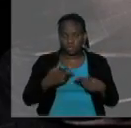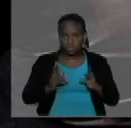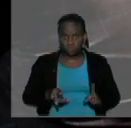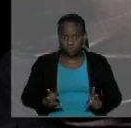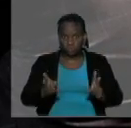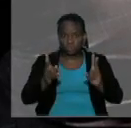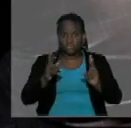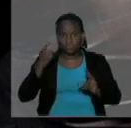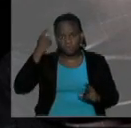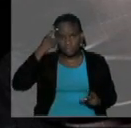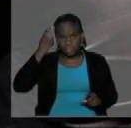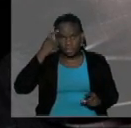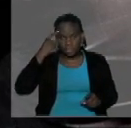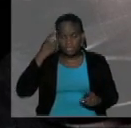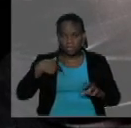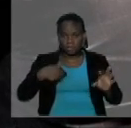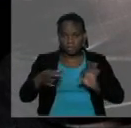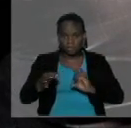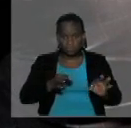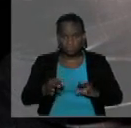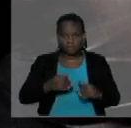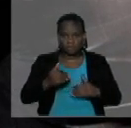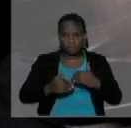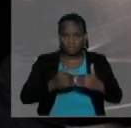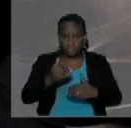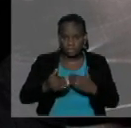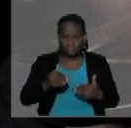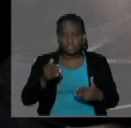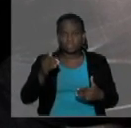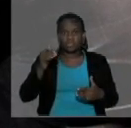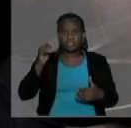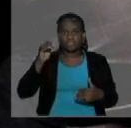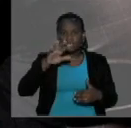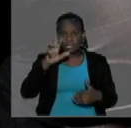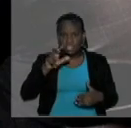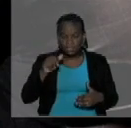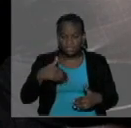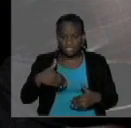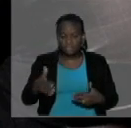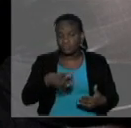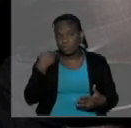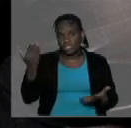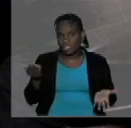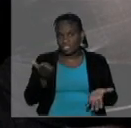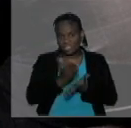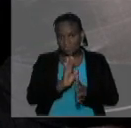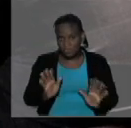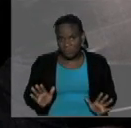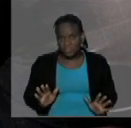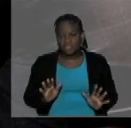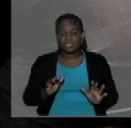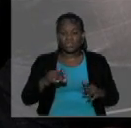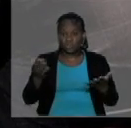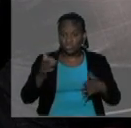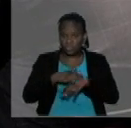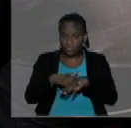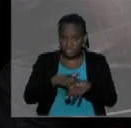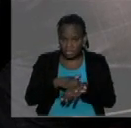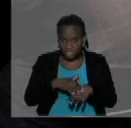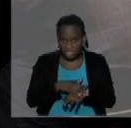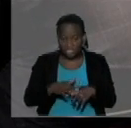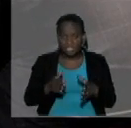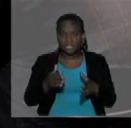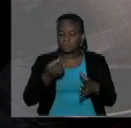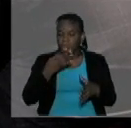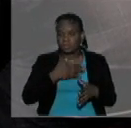eu continuo nessa ideia do meu processo afroescatológico. Então, vir aqui hoje e conversar com vocês, para mim,